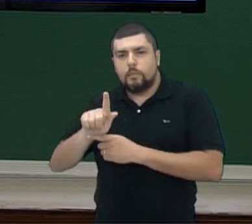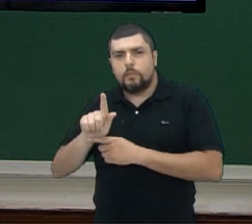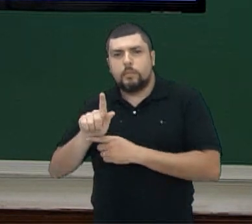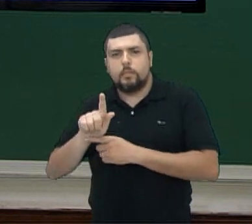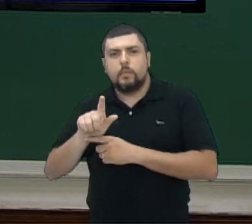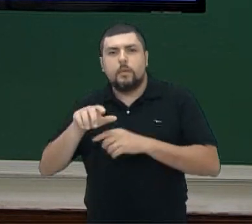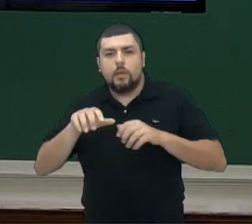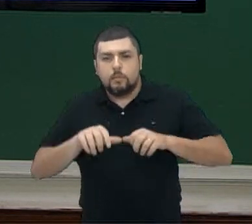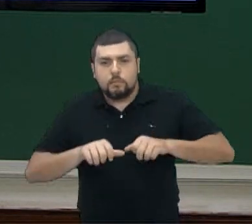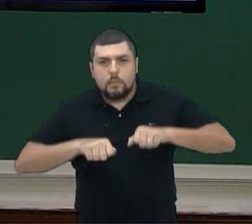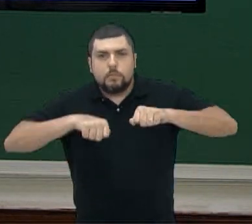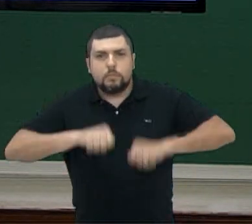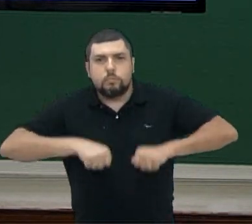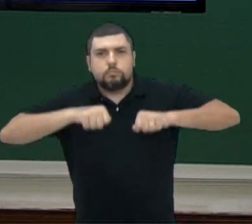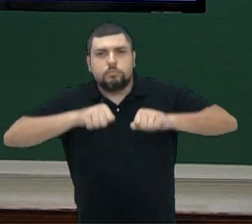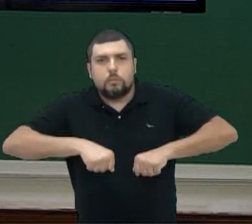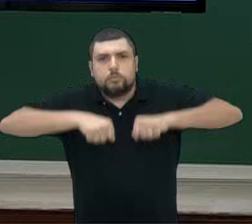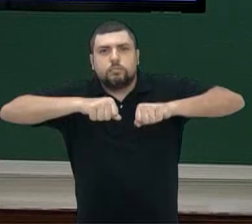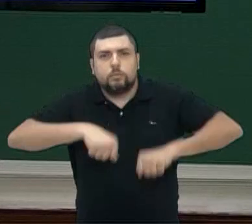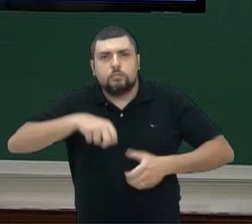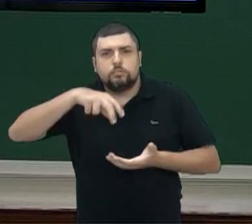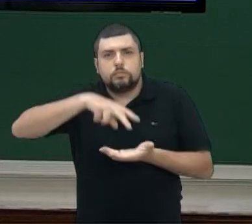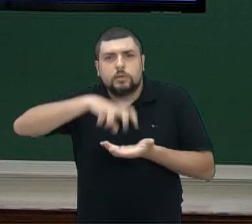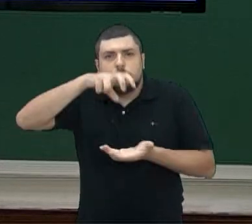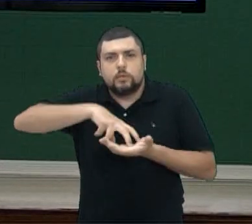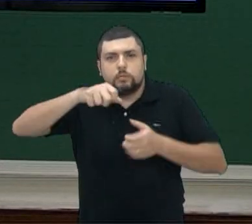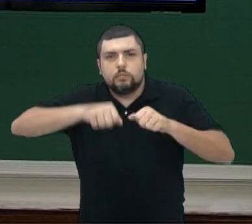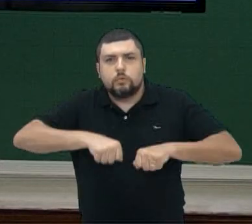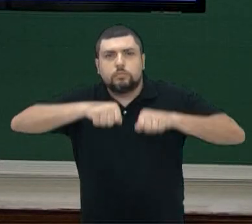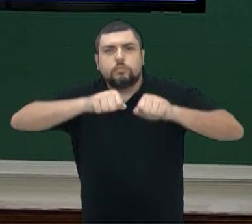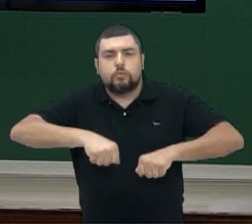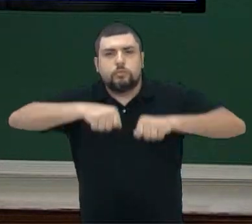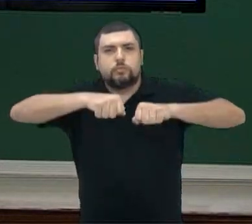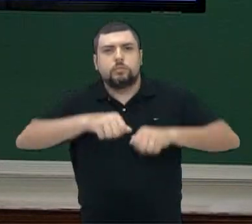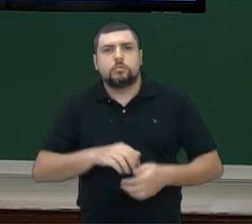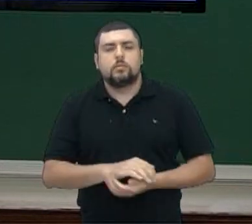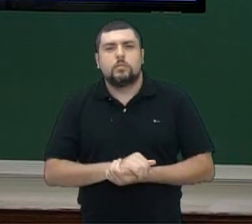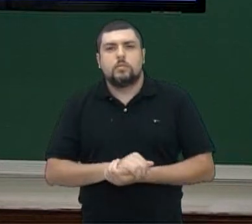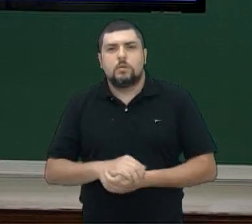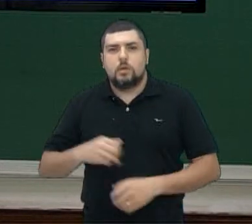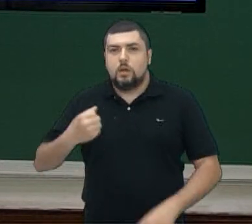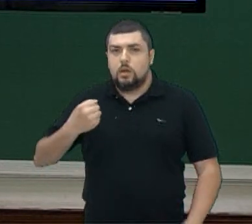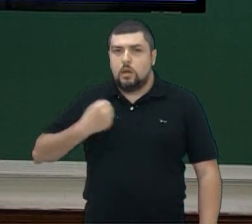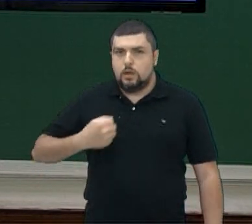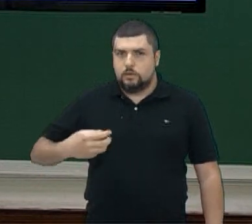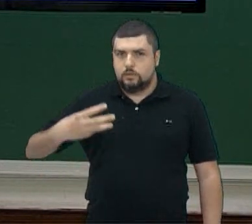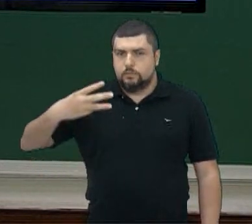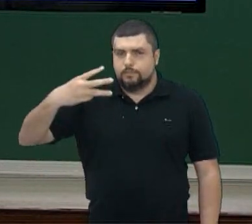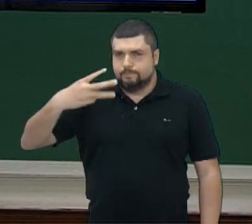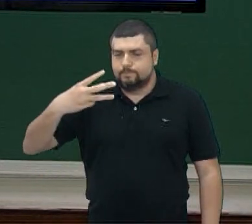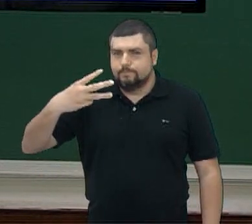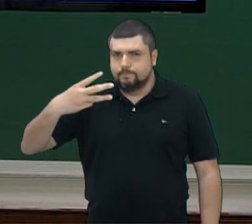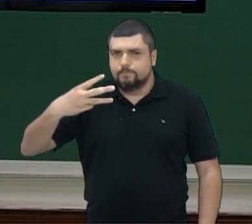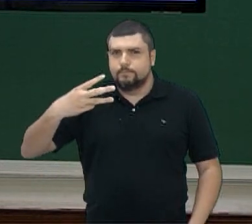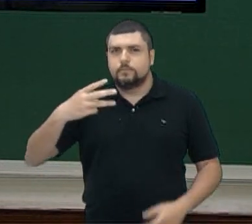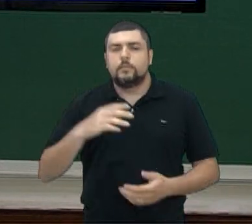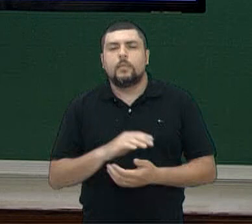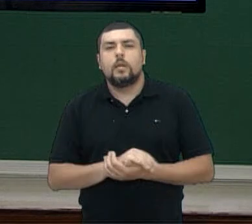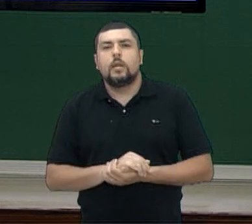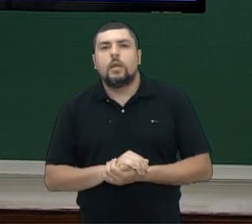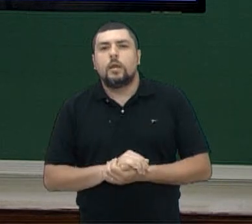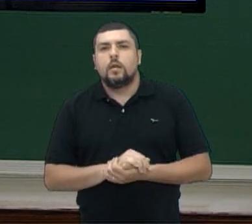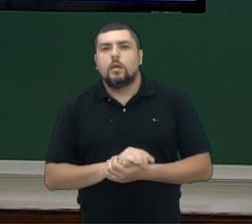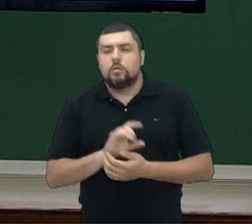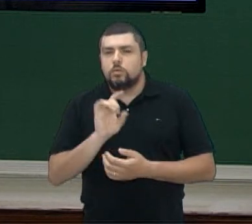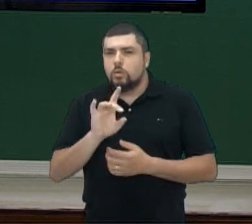caso Garfield aqui, está pulando. Sobre o número 3 aqui, eu queria só fazer um parênteses rapidinho, que